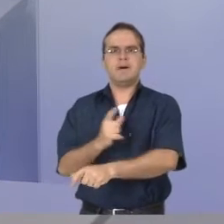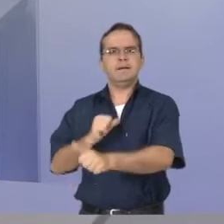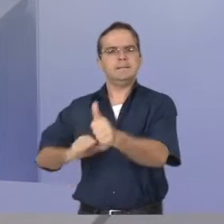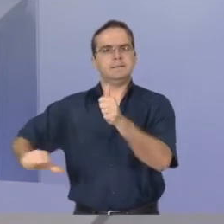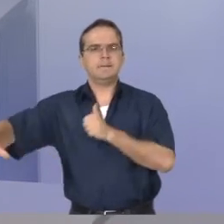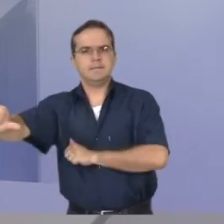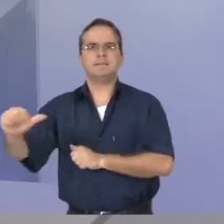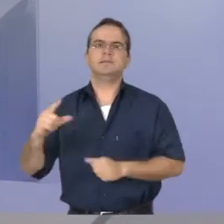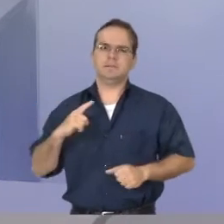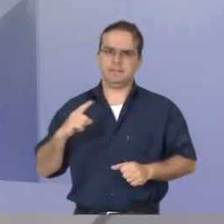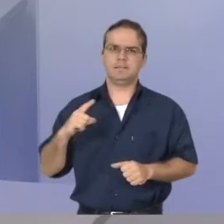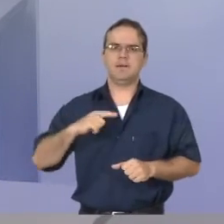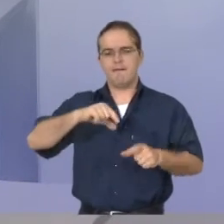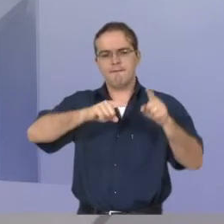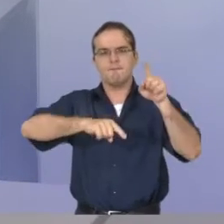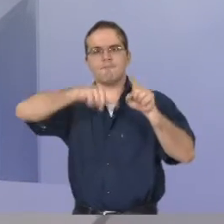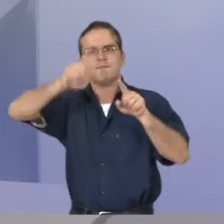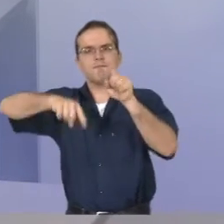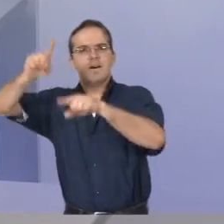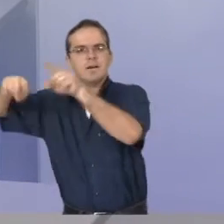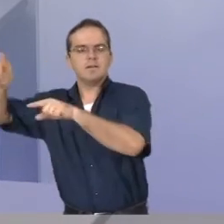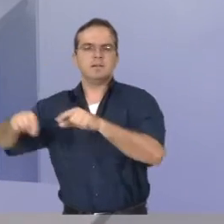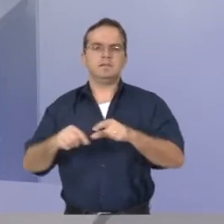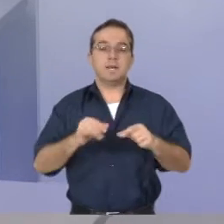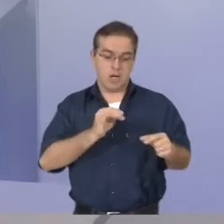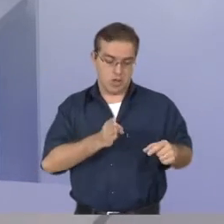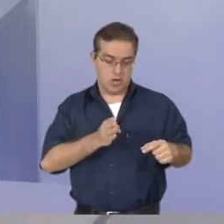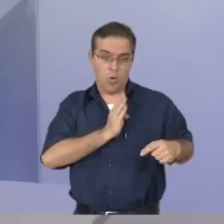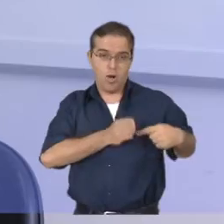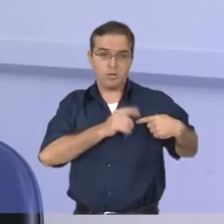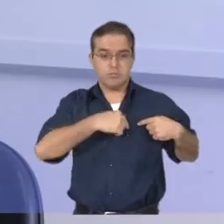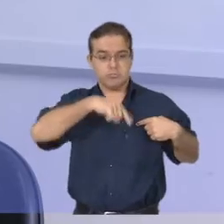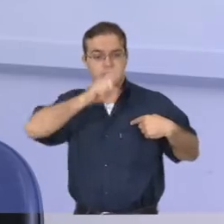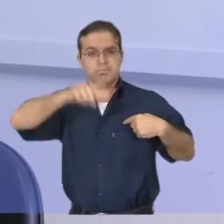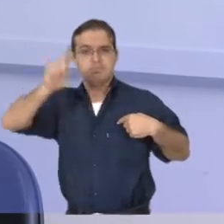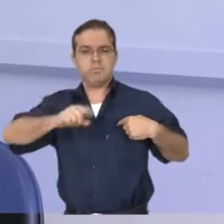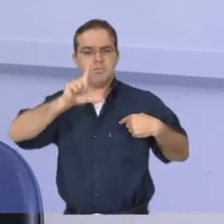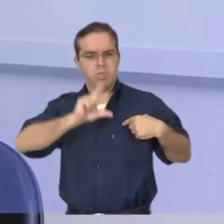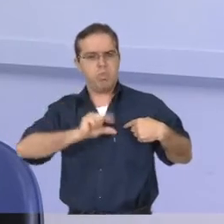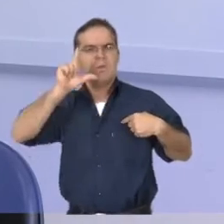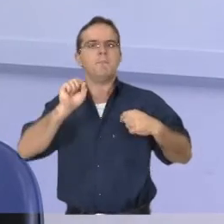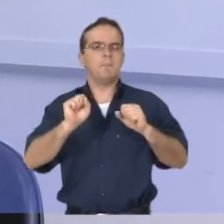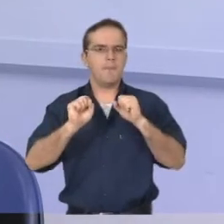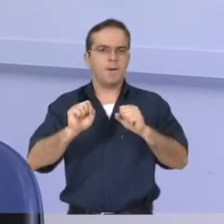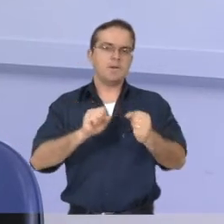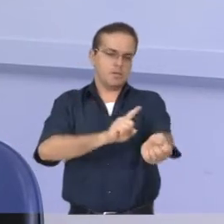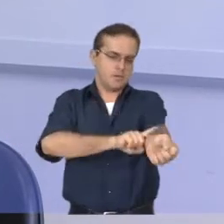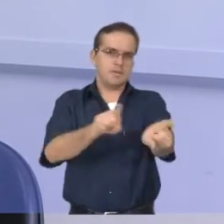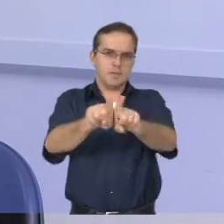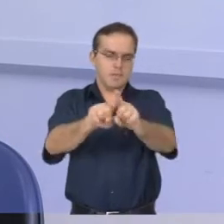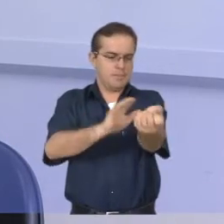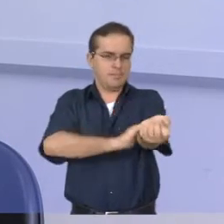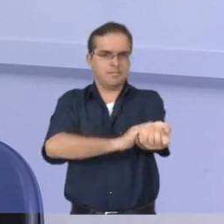que há alguma variação de frequência cardíaca e de pressão arterial. As nossas emoções, em geral, elas têm componentes de